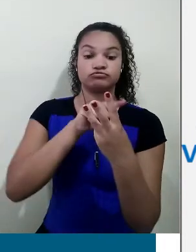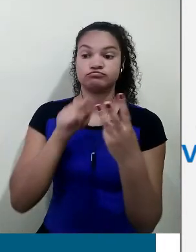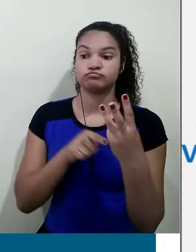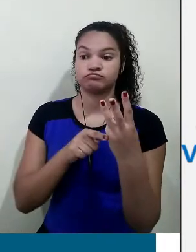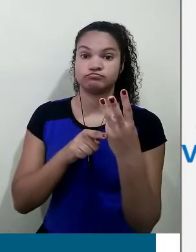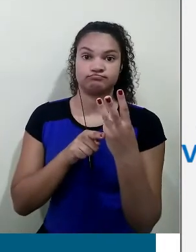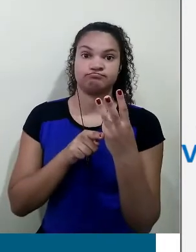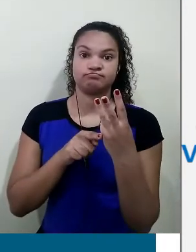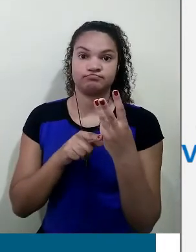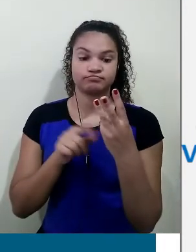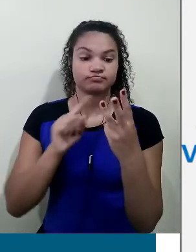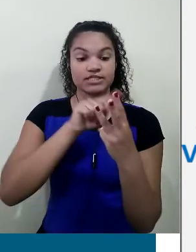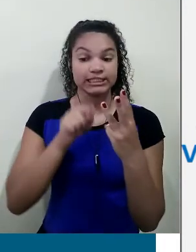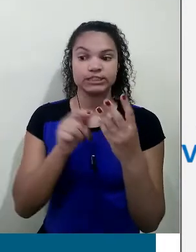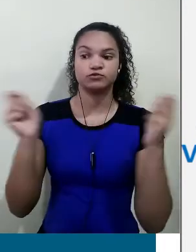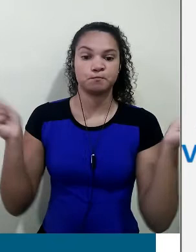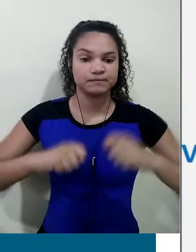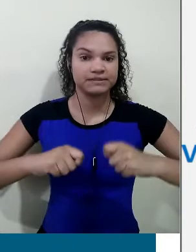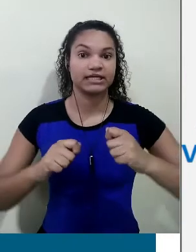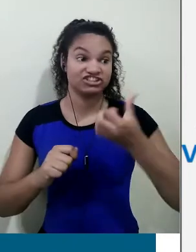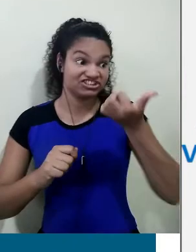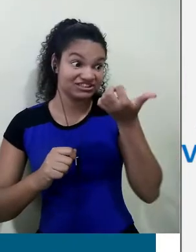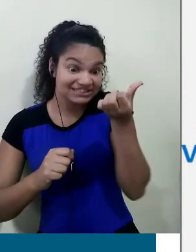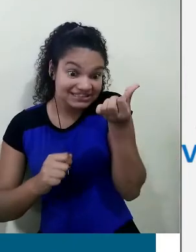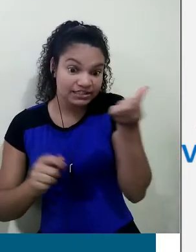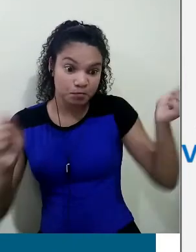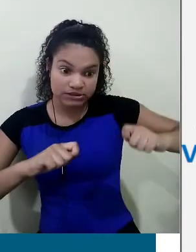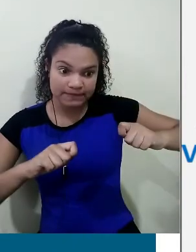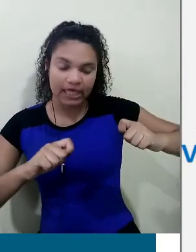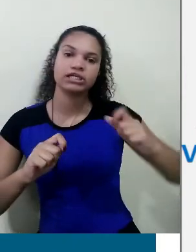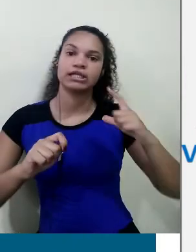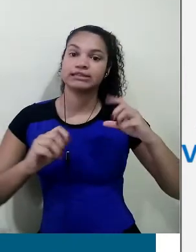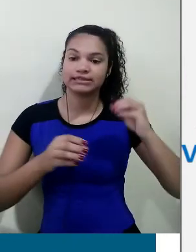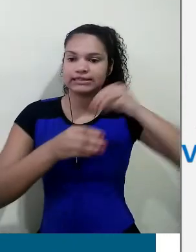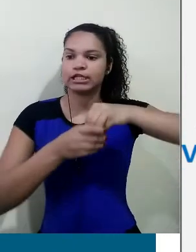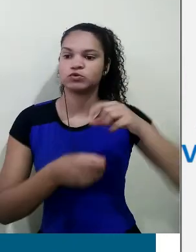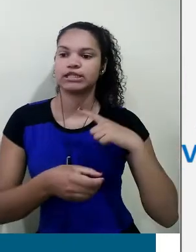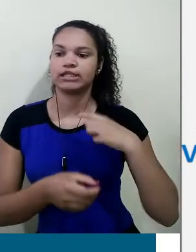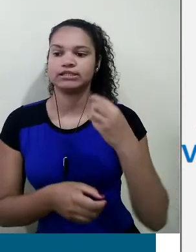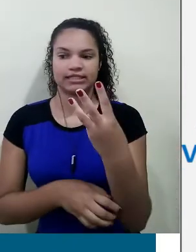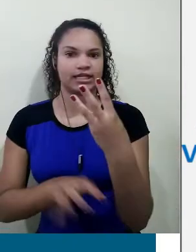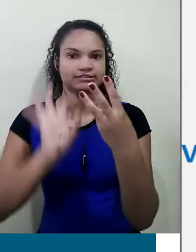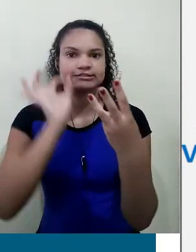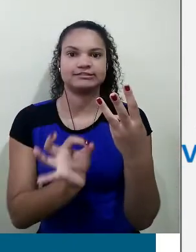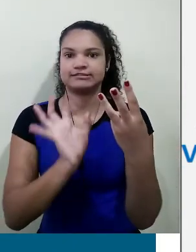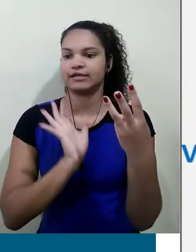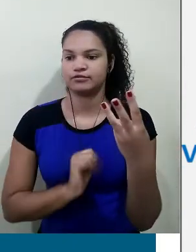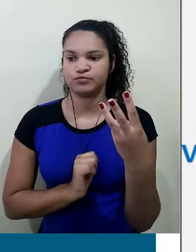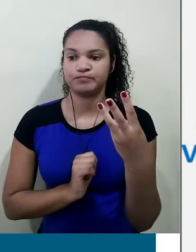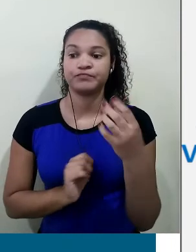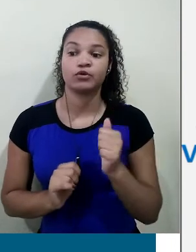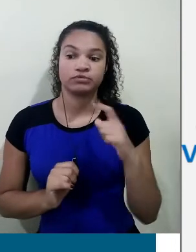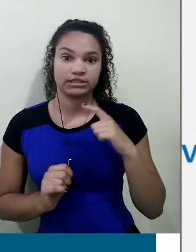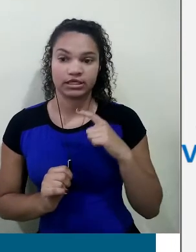rugosas. Então nós temos 3 casos em 16 casos possíveis. Nós temos a